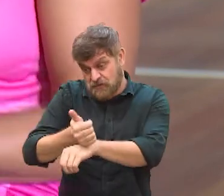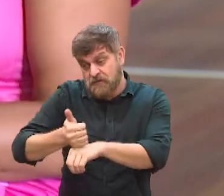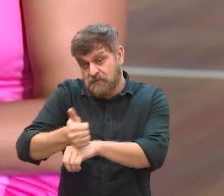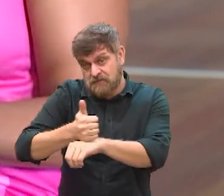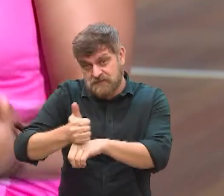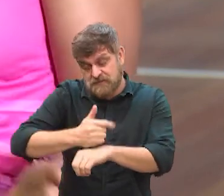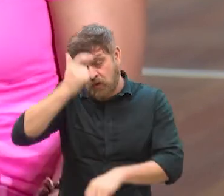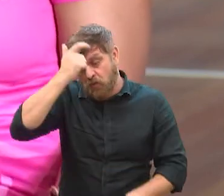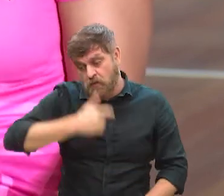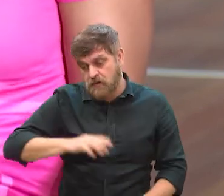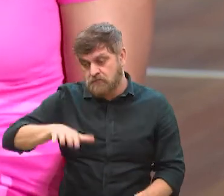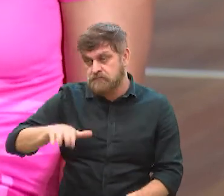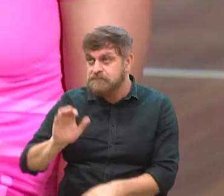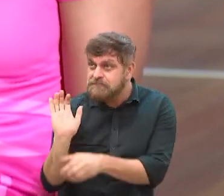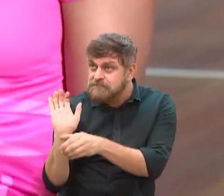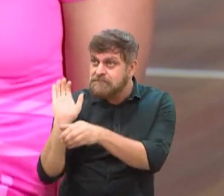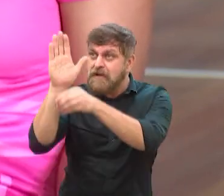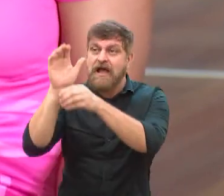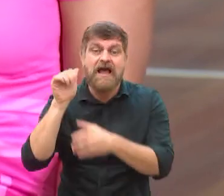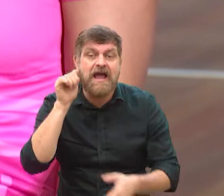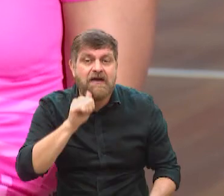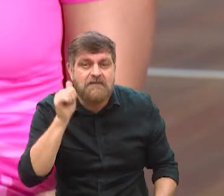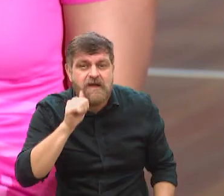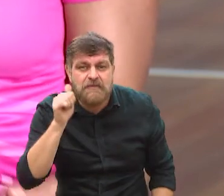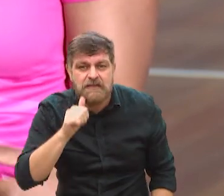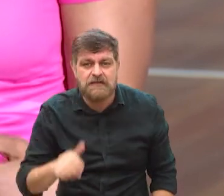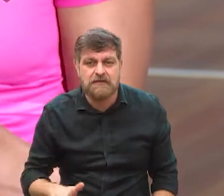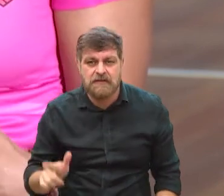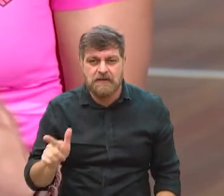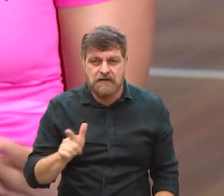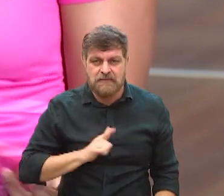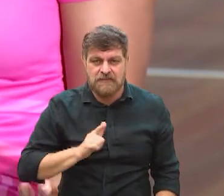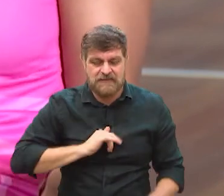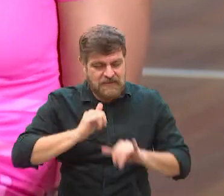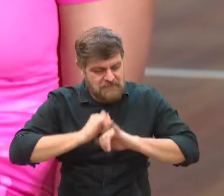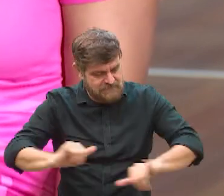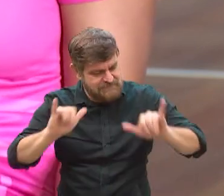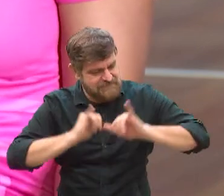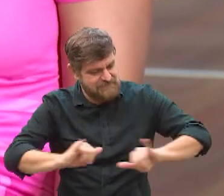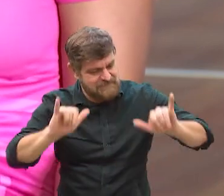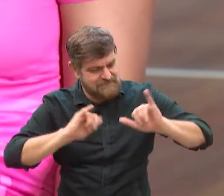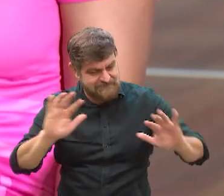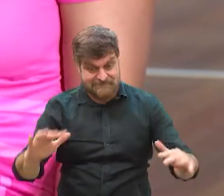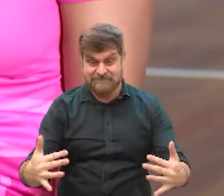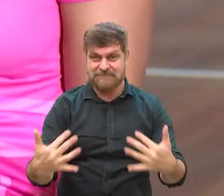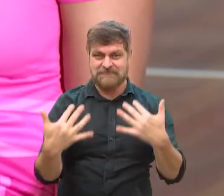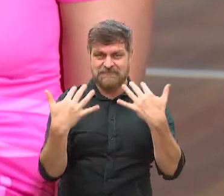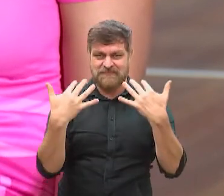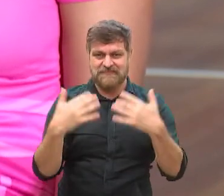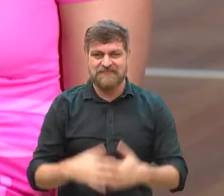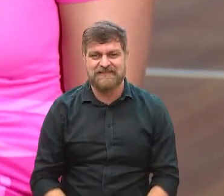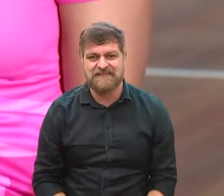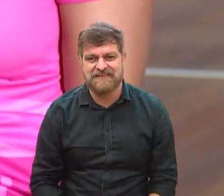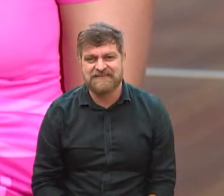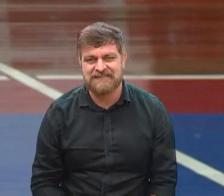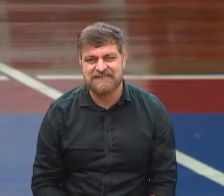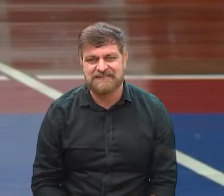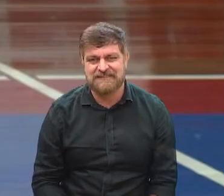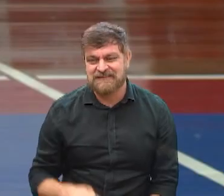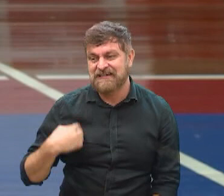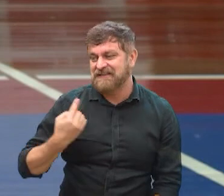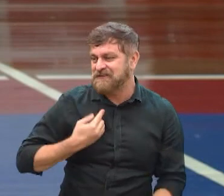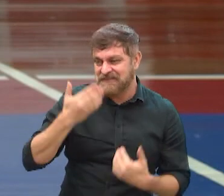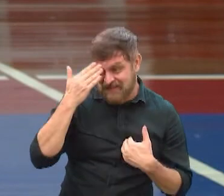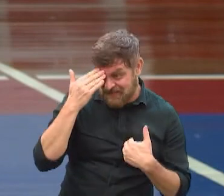Eu como jogo basquete, do basquete feminino, para poder ter essa visibilidade maior. E nós